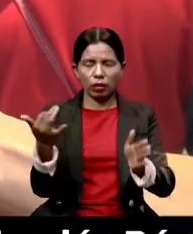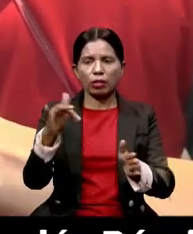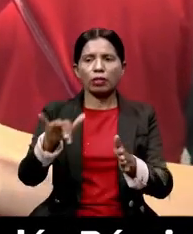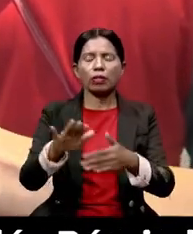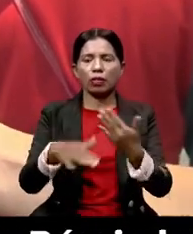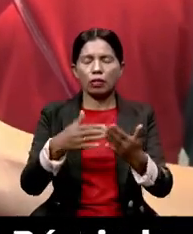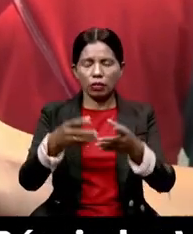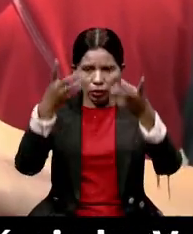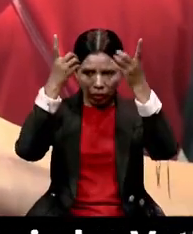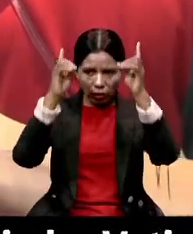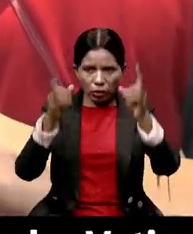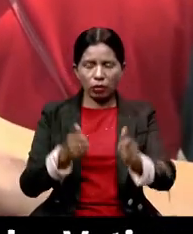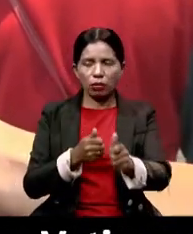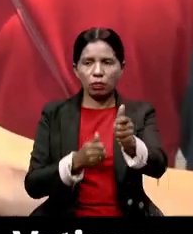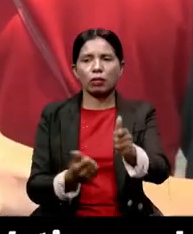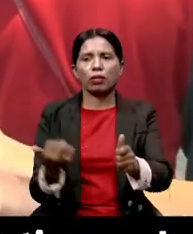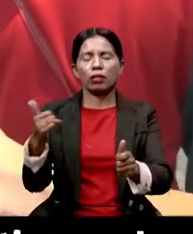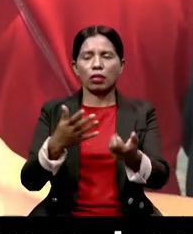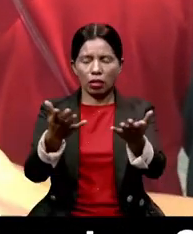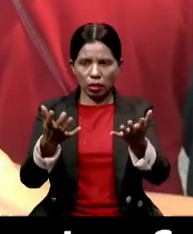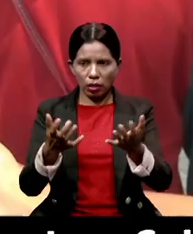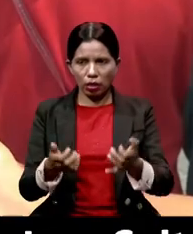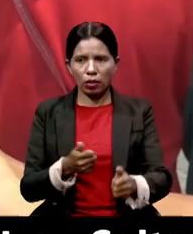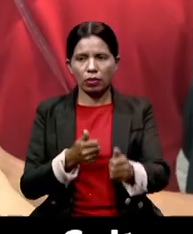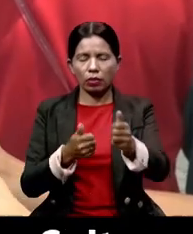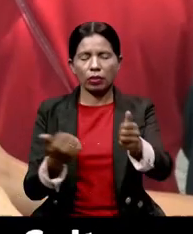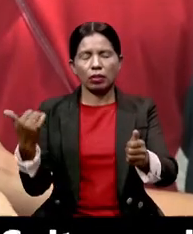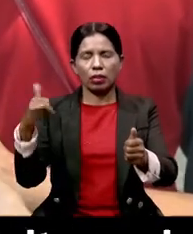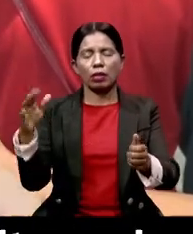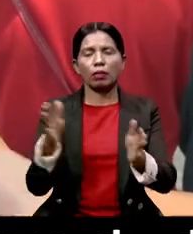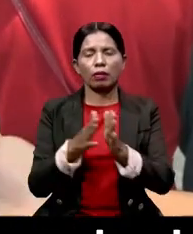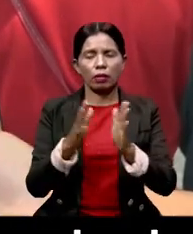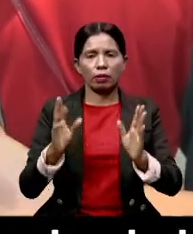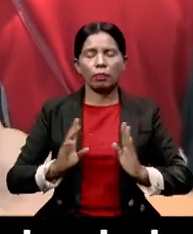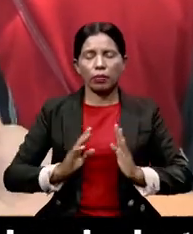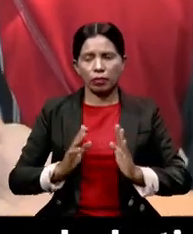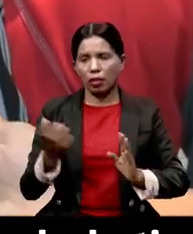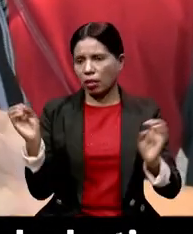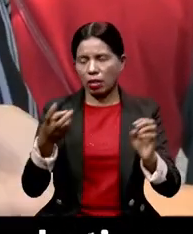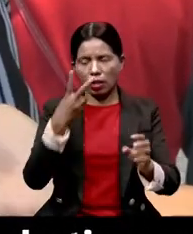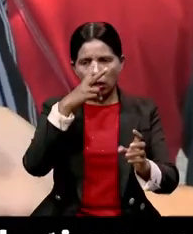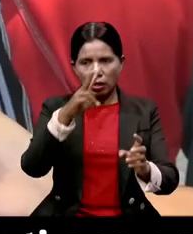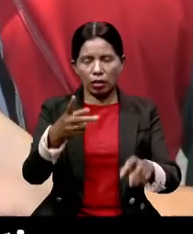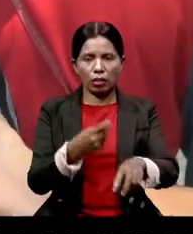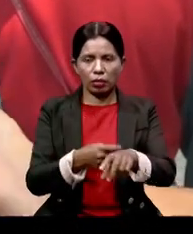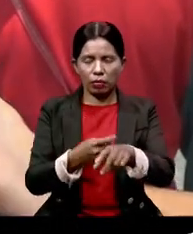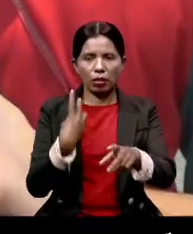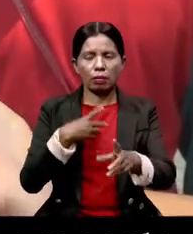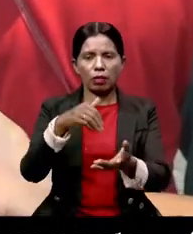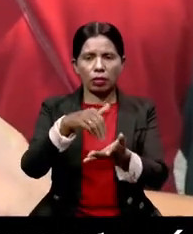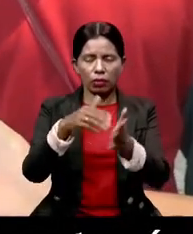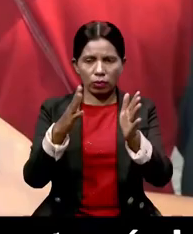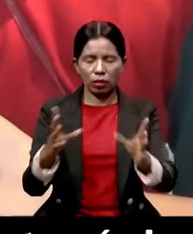a decisão tuir sirnia, a carne tuir sirna poder rasi. Mas a reba condição, na situação, não é a minha estudante rasi.